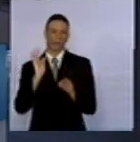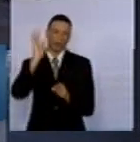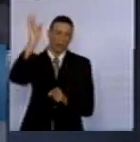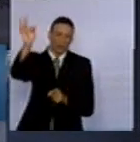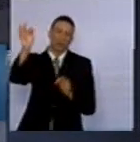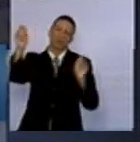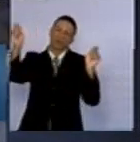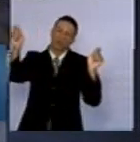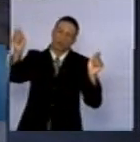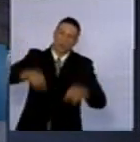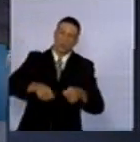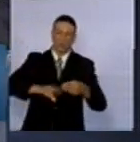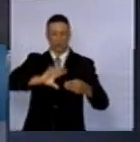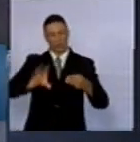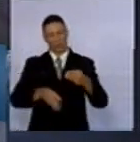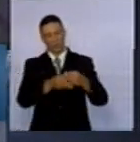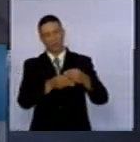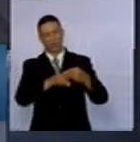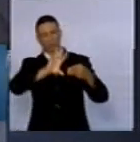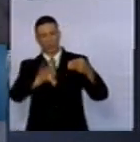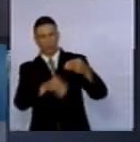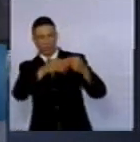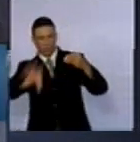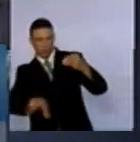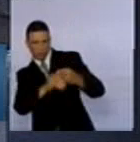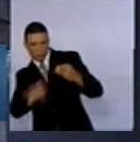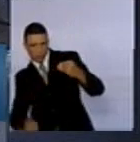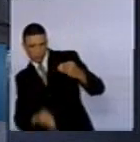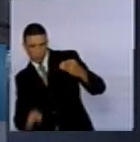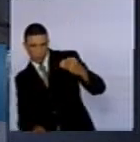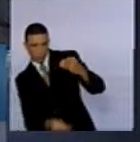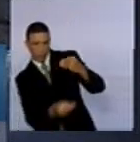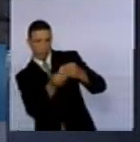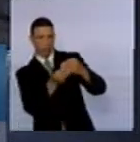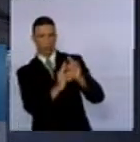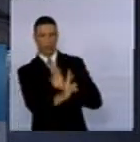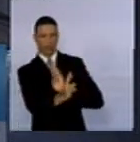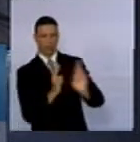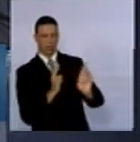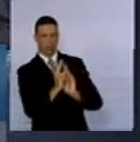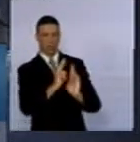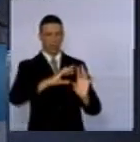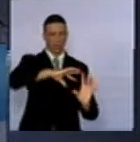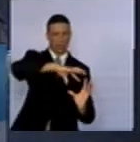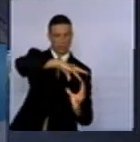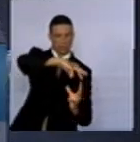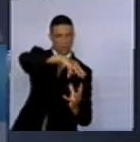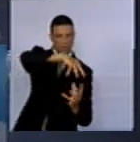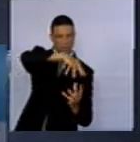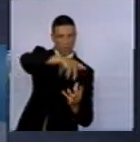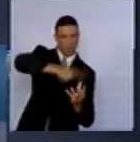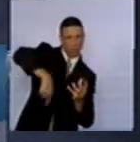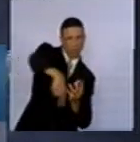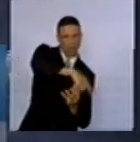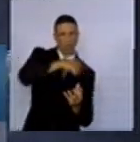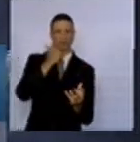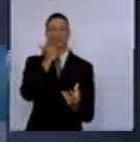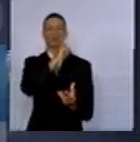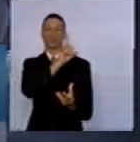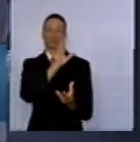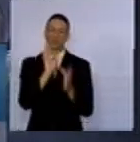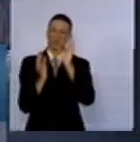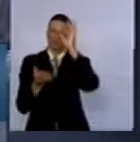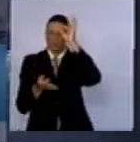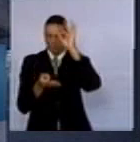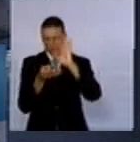futuro trazer algumas alguns cerceamento na rede Mundial é obserh seu Ministro eu não vou mais me